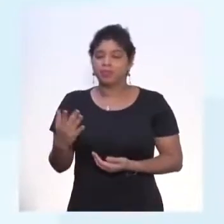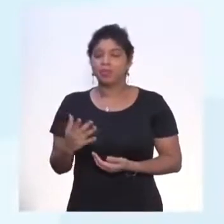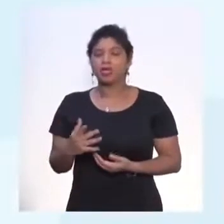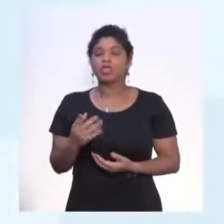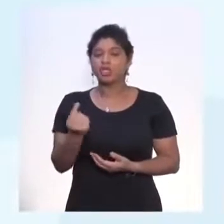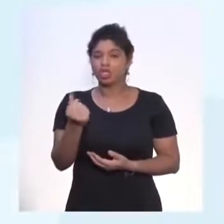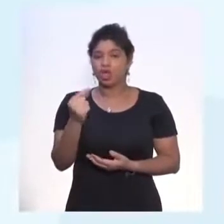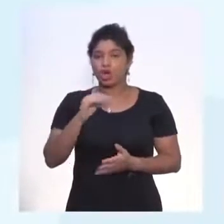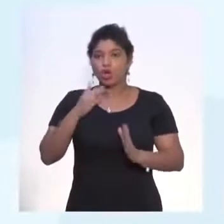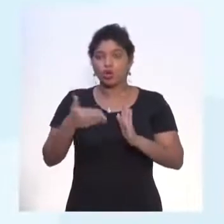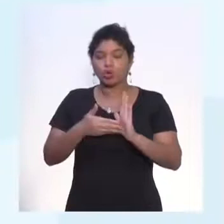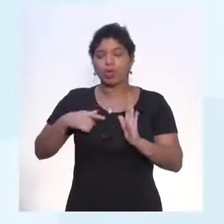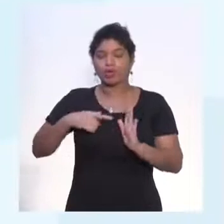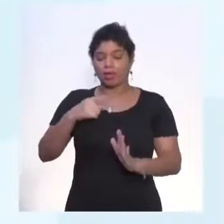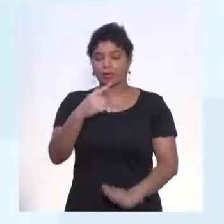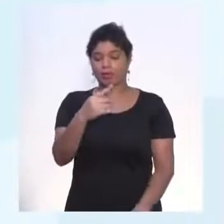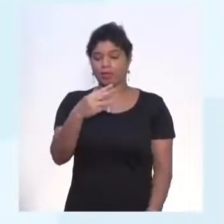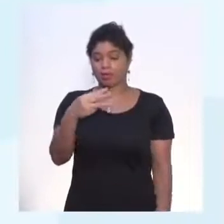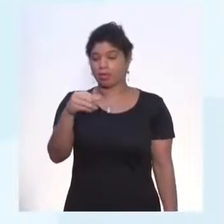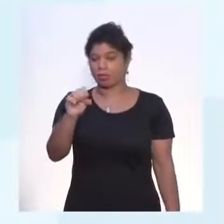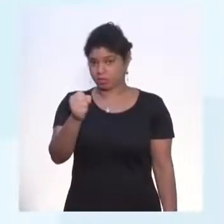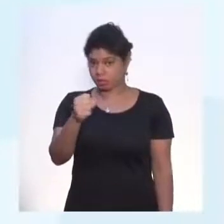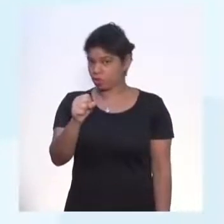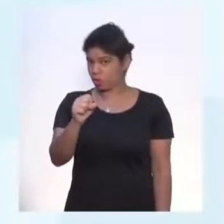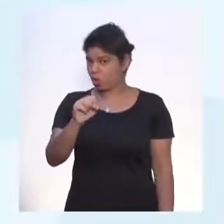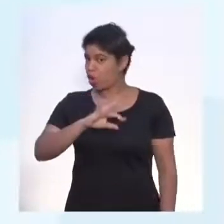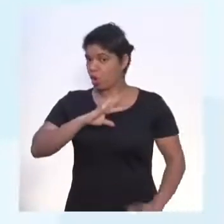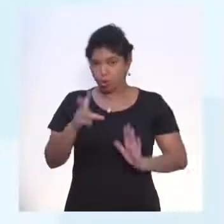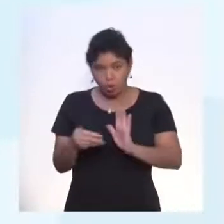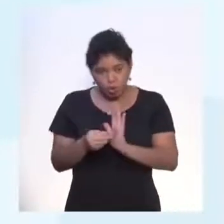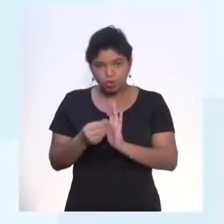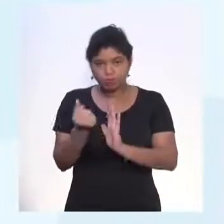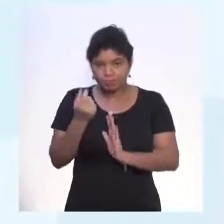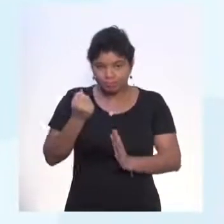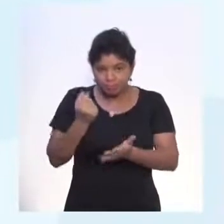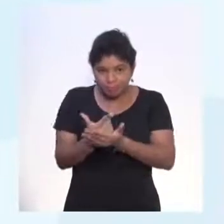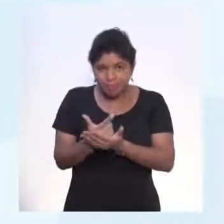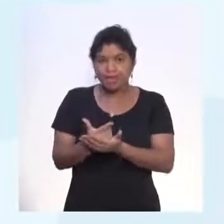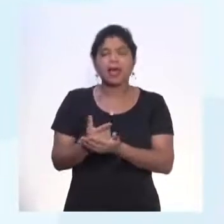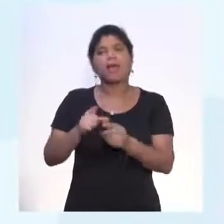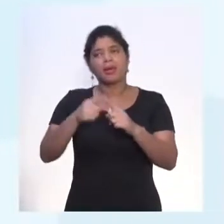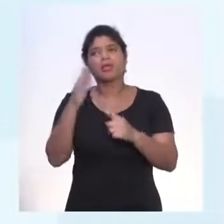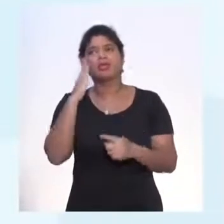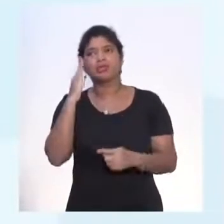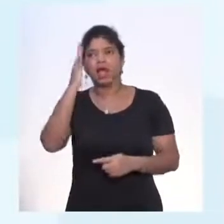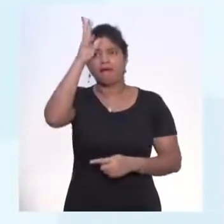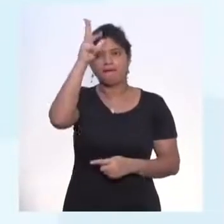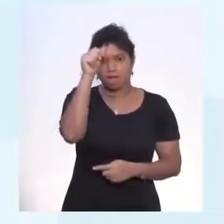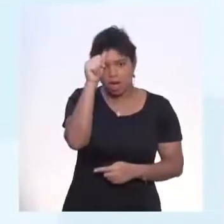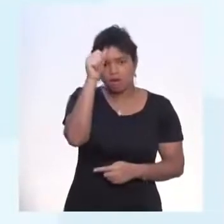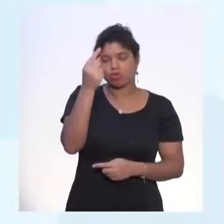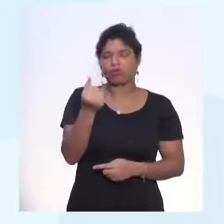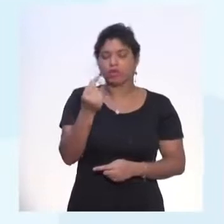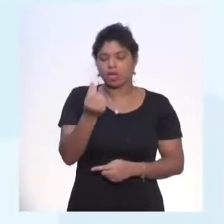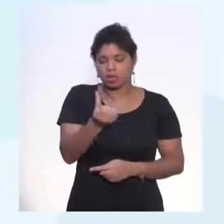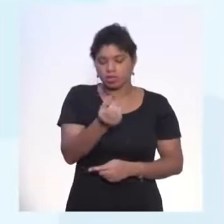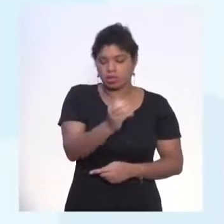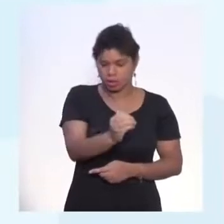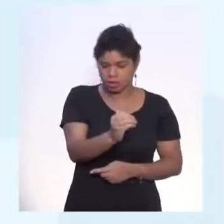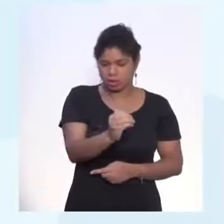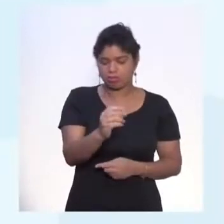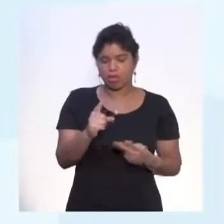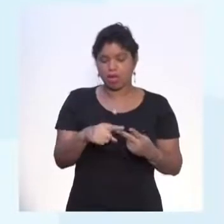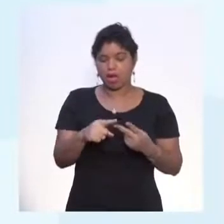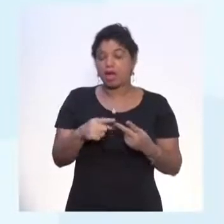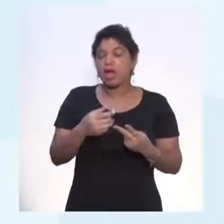lá o frango, as frutas e as verduras, deu R$ 138. Eu sei que o frango custa 60 e as